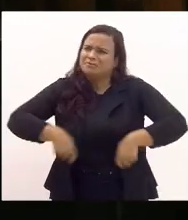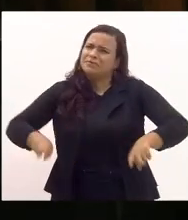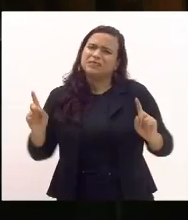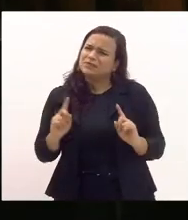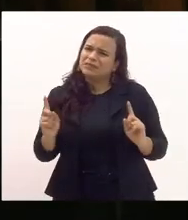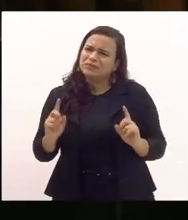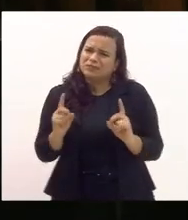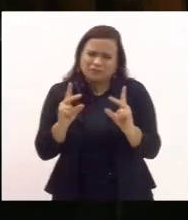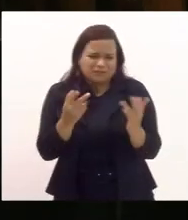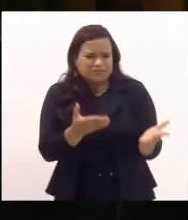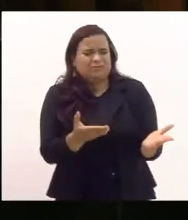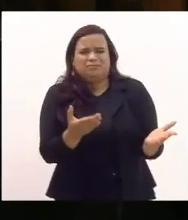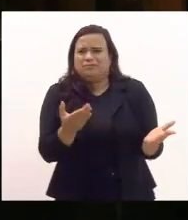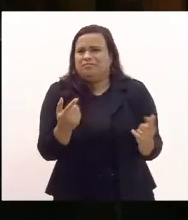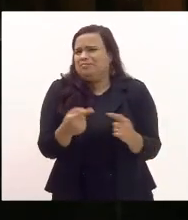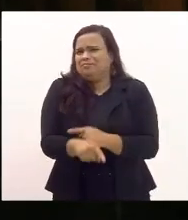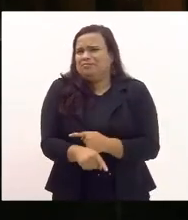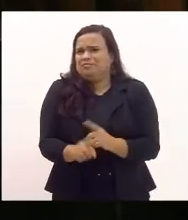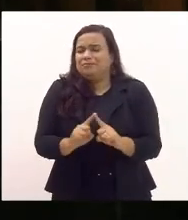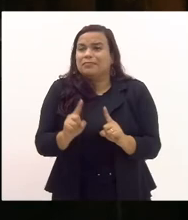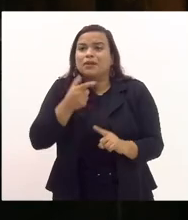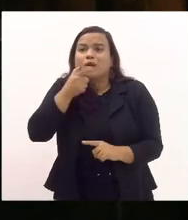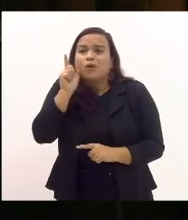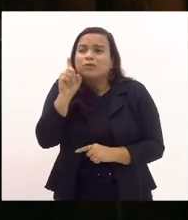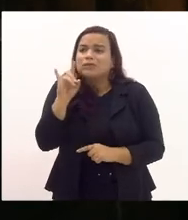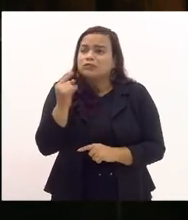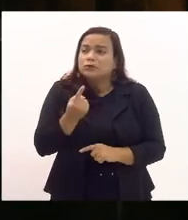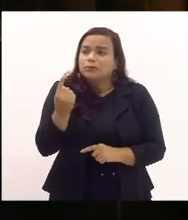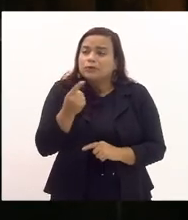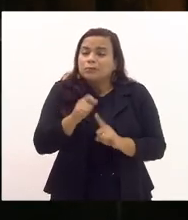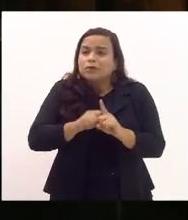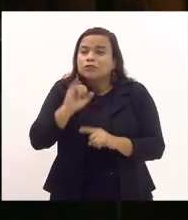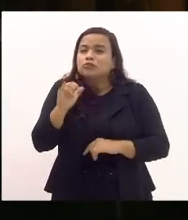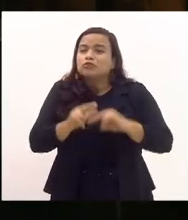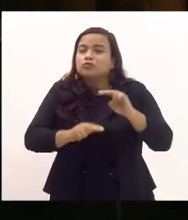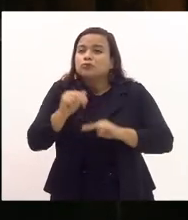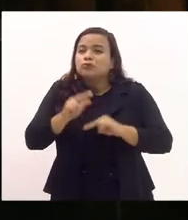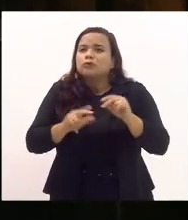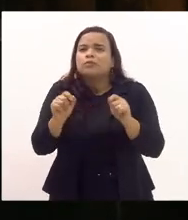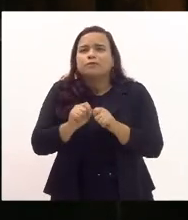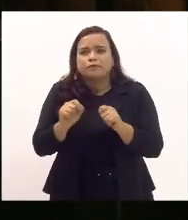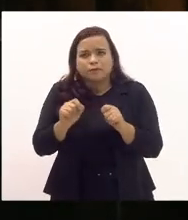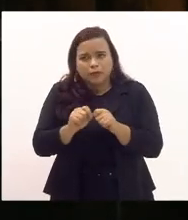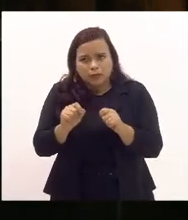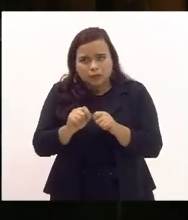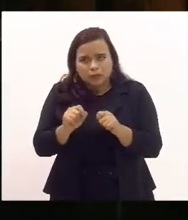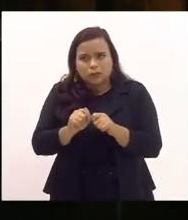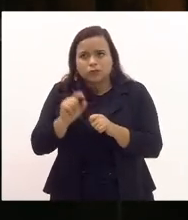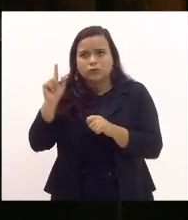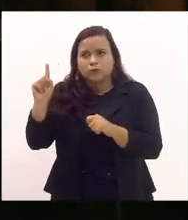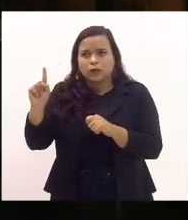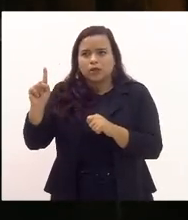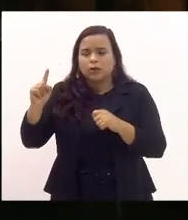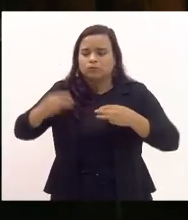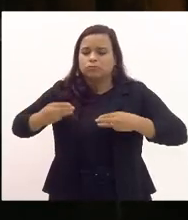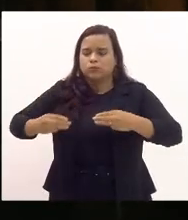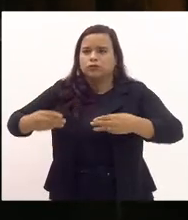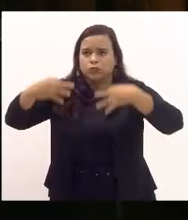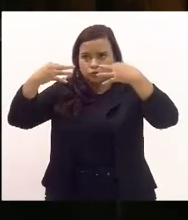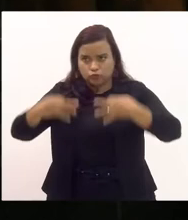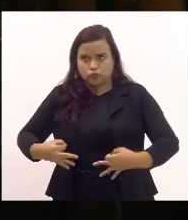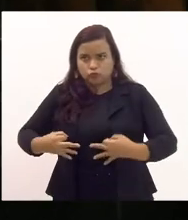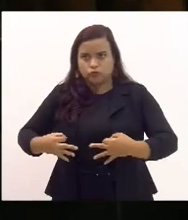mas ontem dia primeiro de junho foi feito um despacho pelo Ministério da Justiça